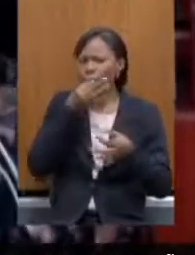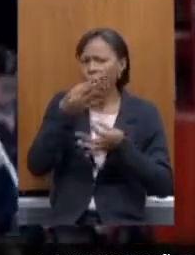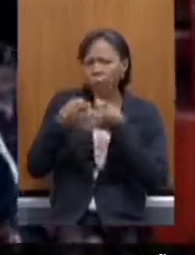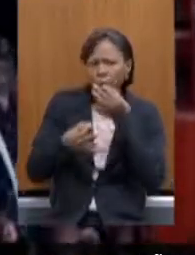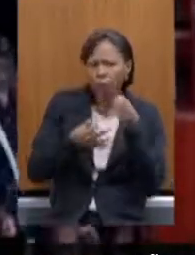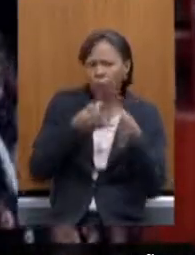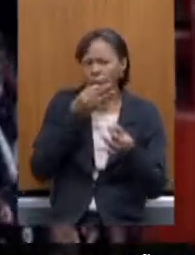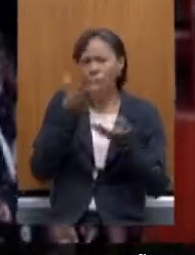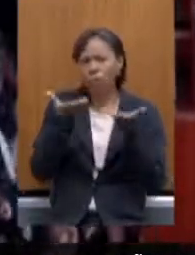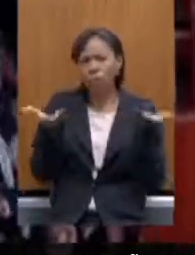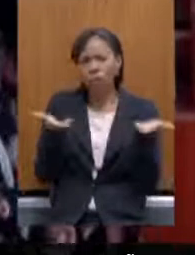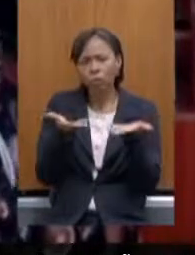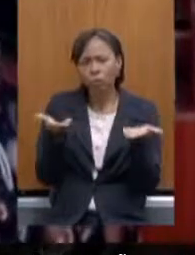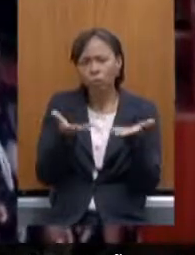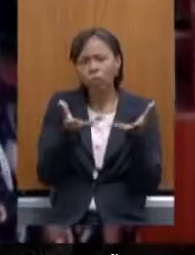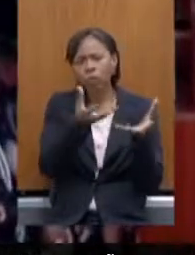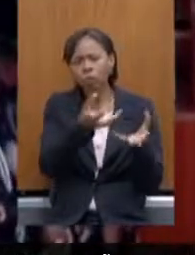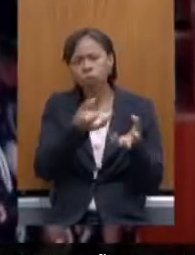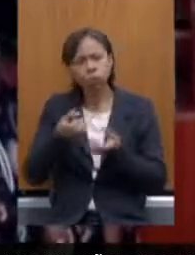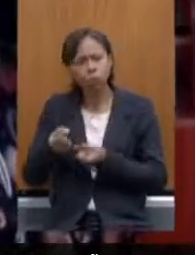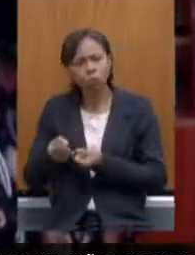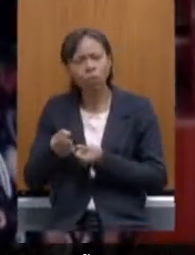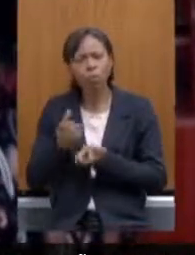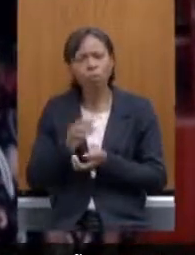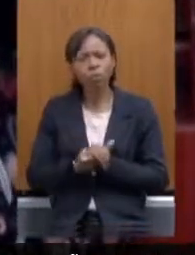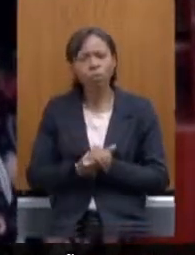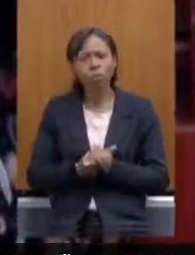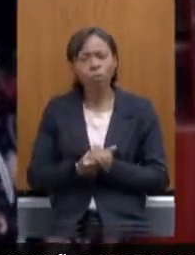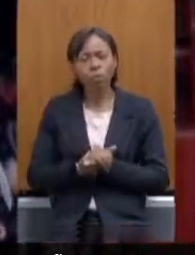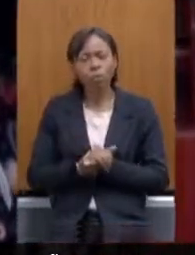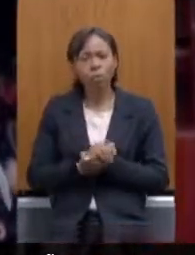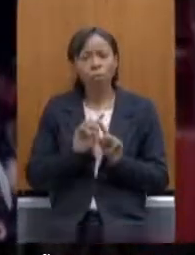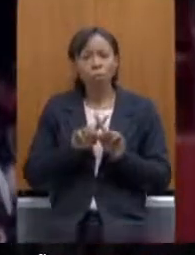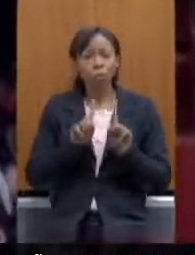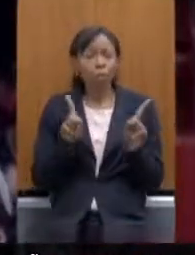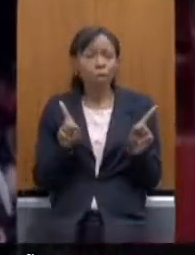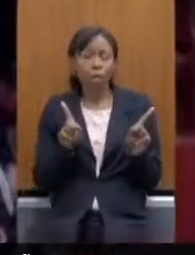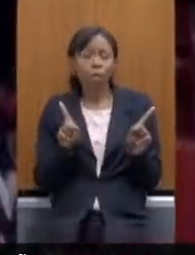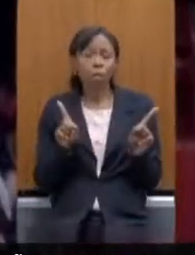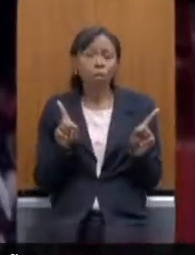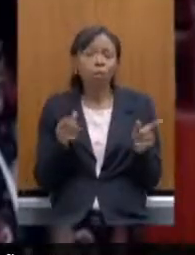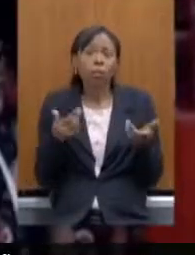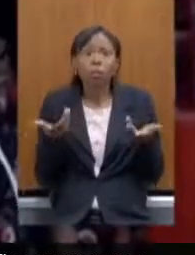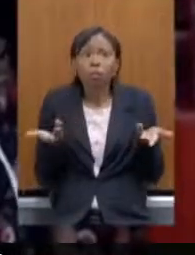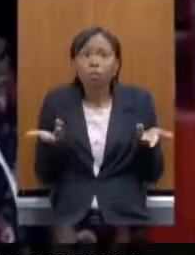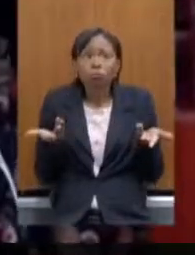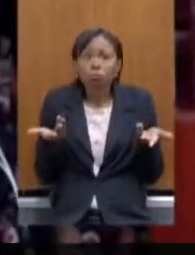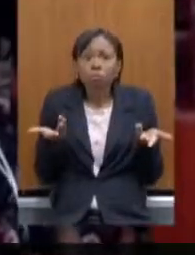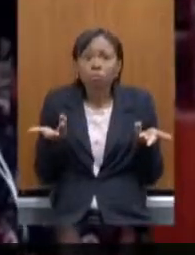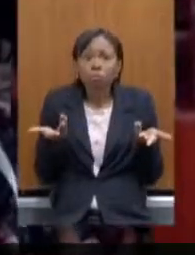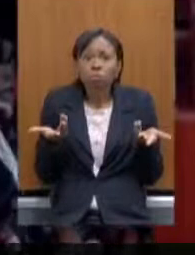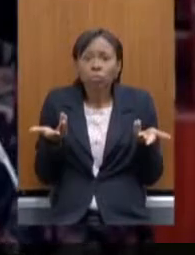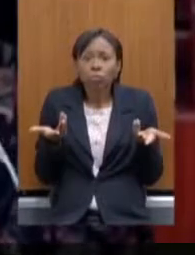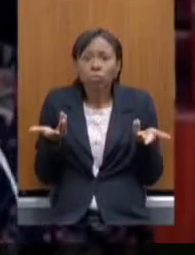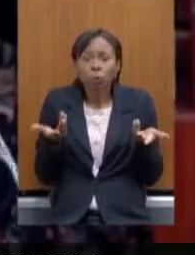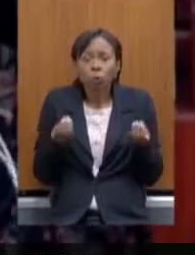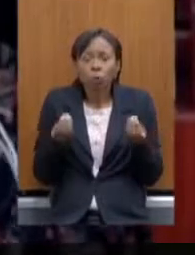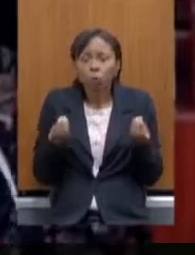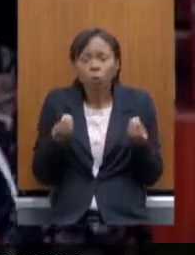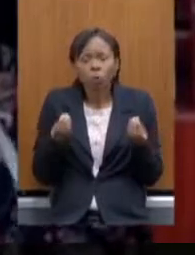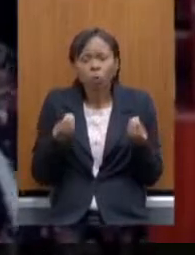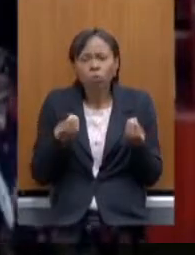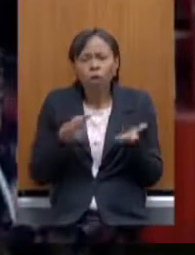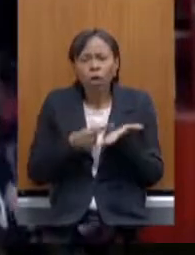aqui nesse debate com o deputado em que momento né é essas